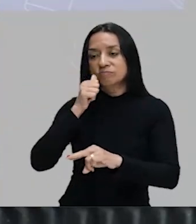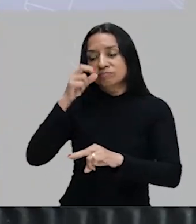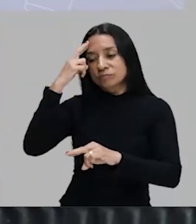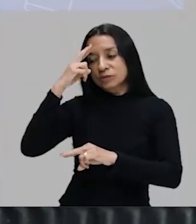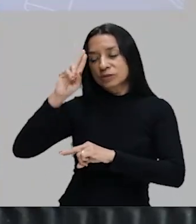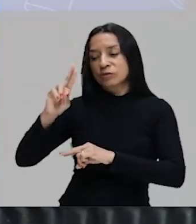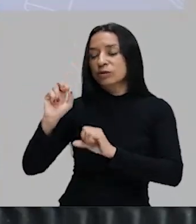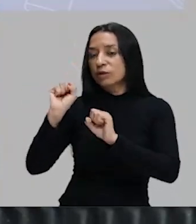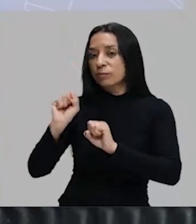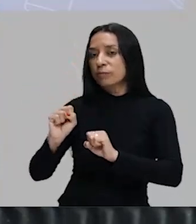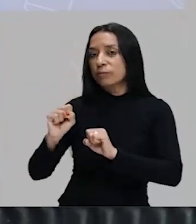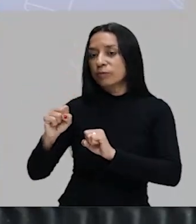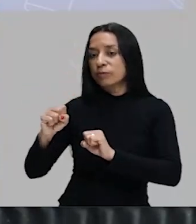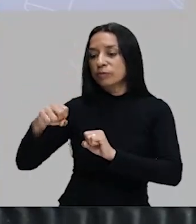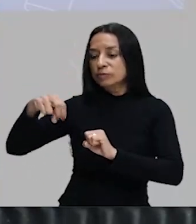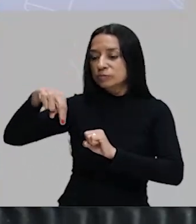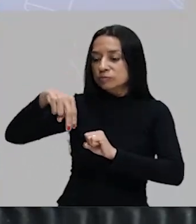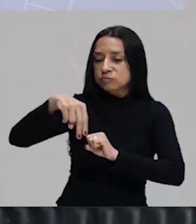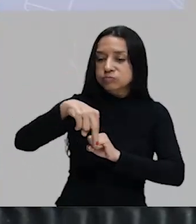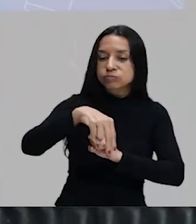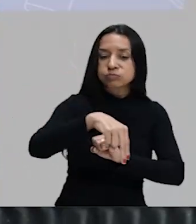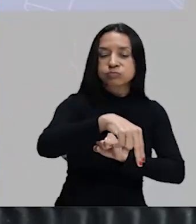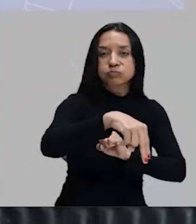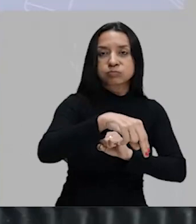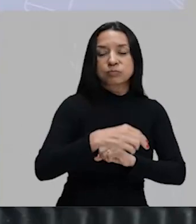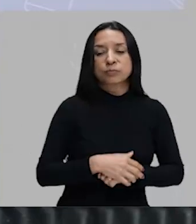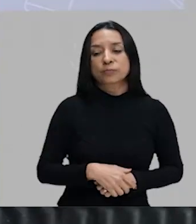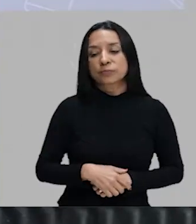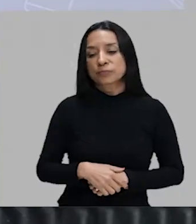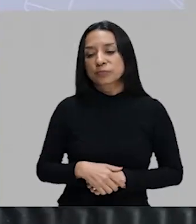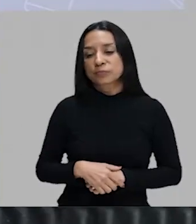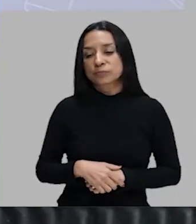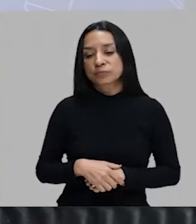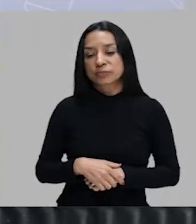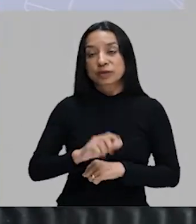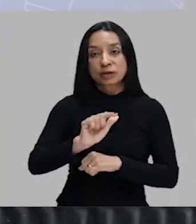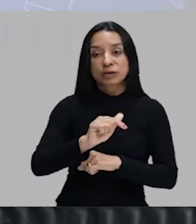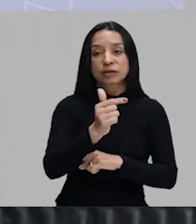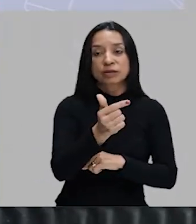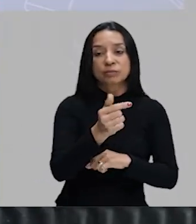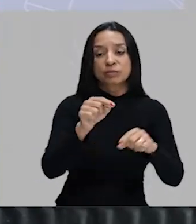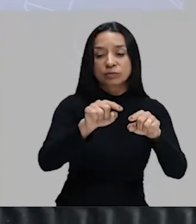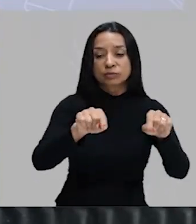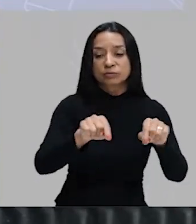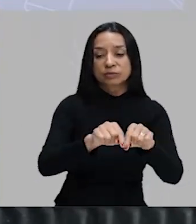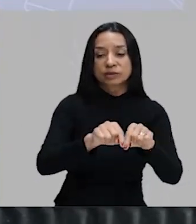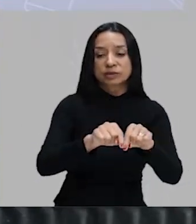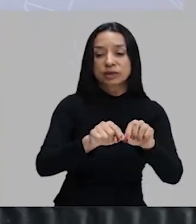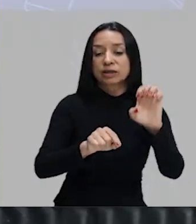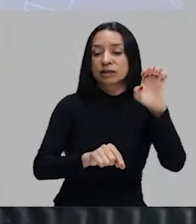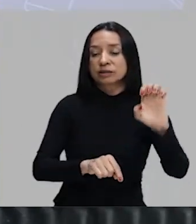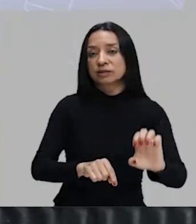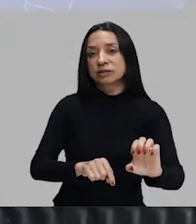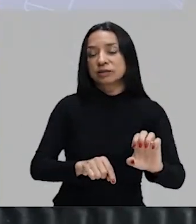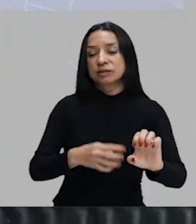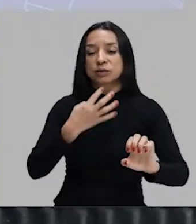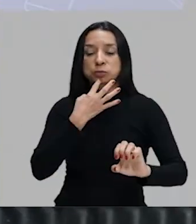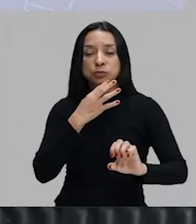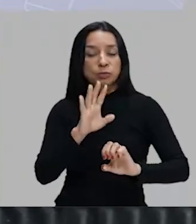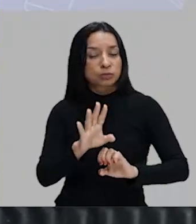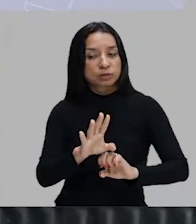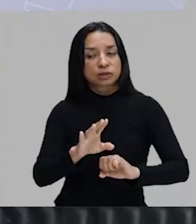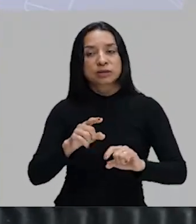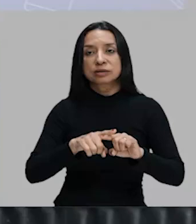pode seguir no corredor em frente, entre na próxima sala à esquerda. Então, eu não conheço, mas eu